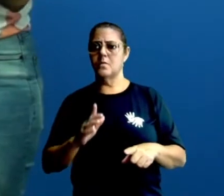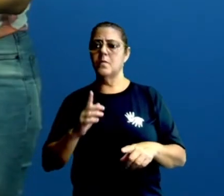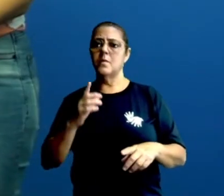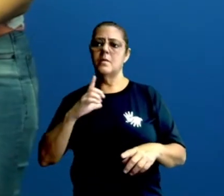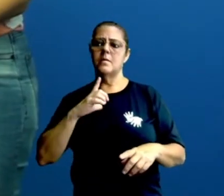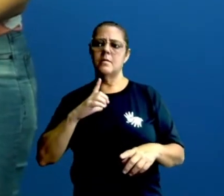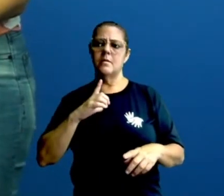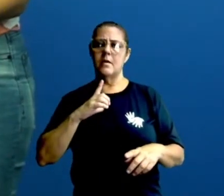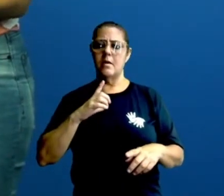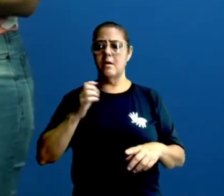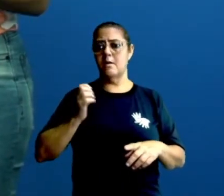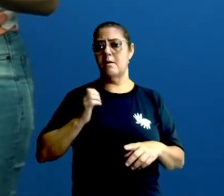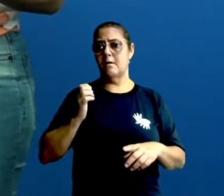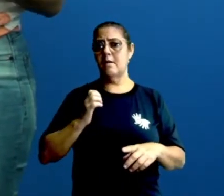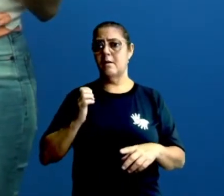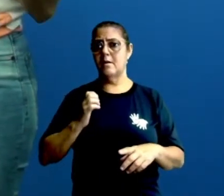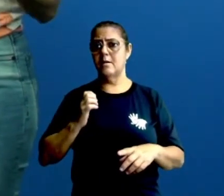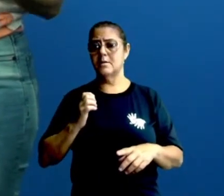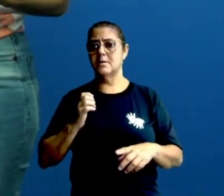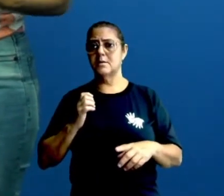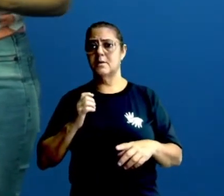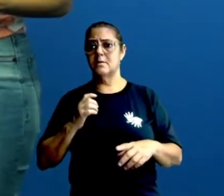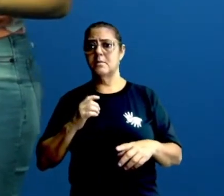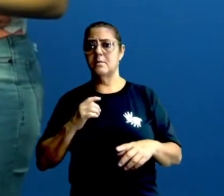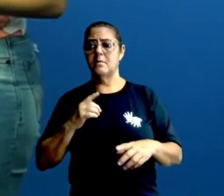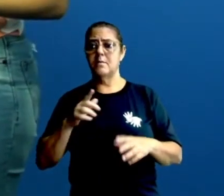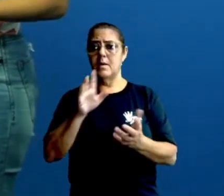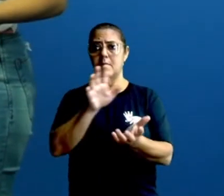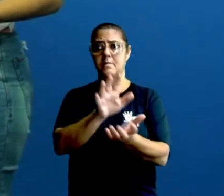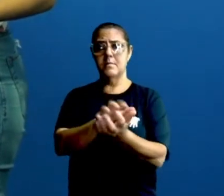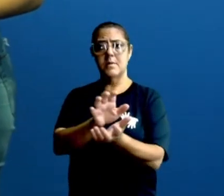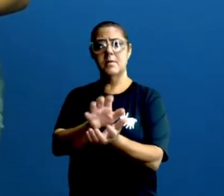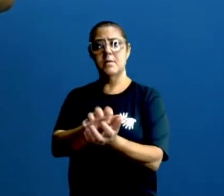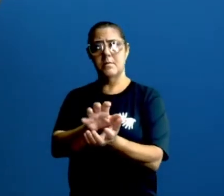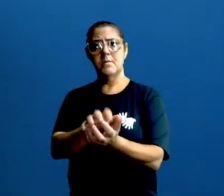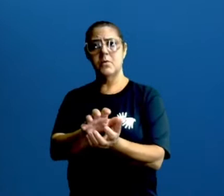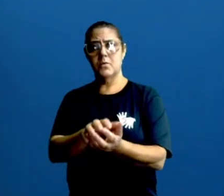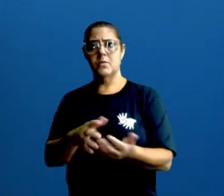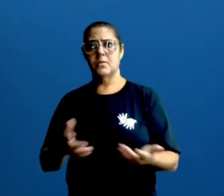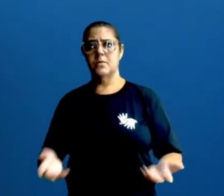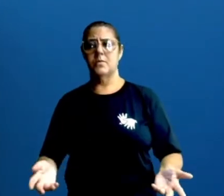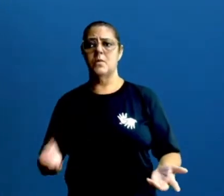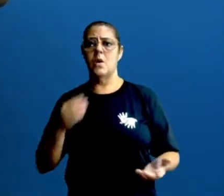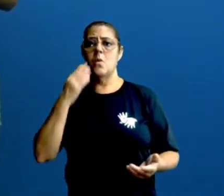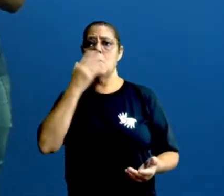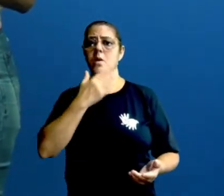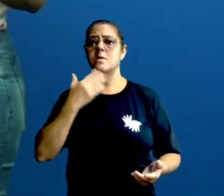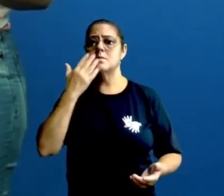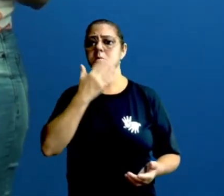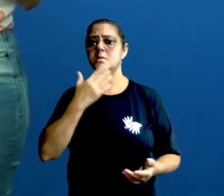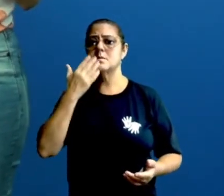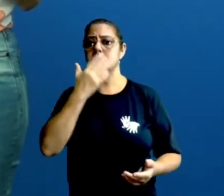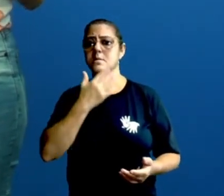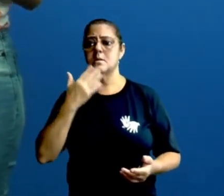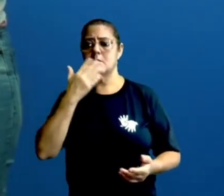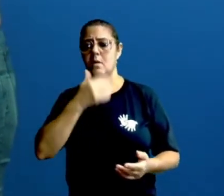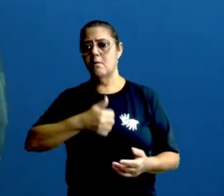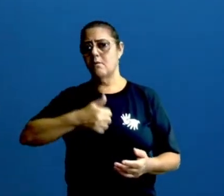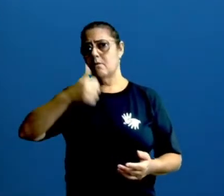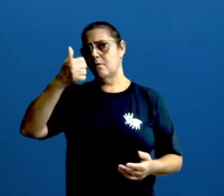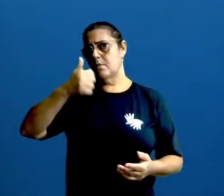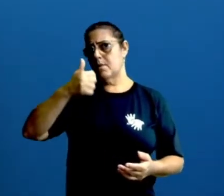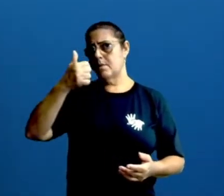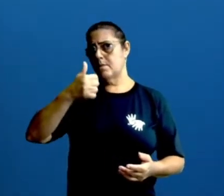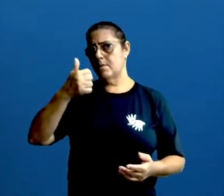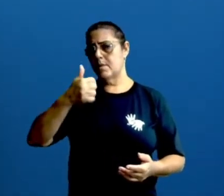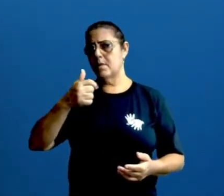colonial, gerasse riqueza para a sua metrópole. E no caso aqui do açúcar, o ciclo do açúcar foi o primeiro,